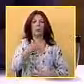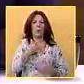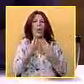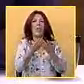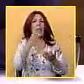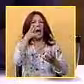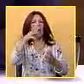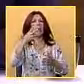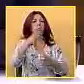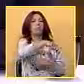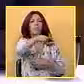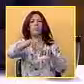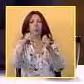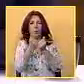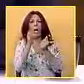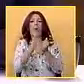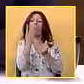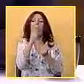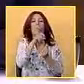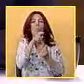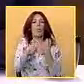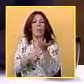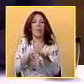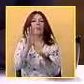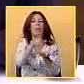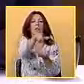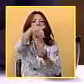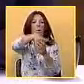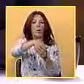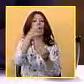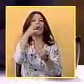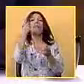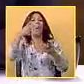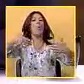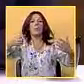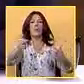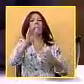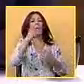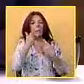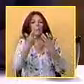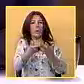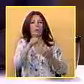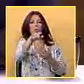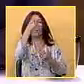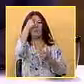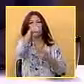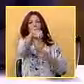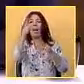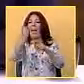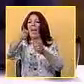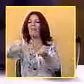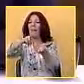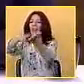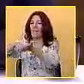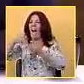momento, à sociedade uma possibilidade de votar em algo para demonstrar que não estão de acordo com o que está a